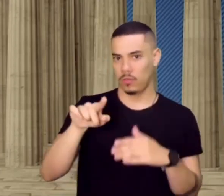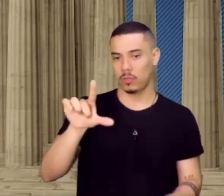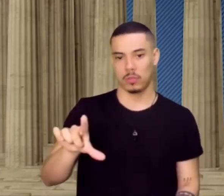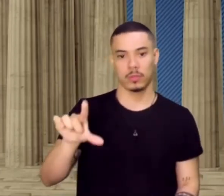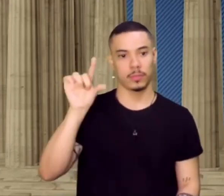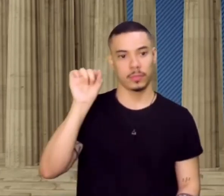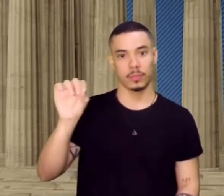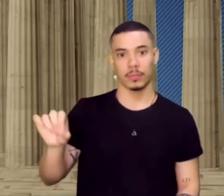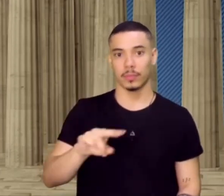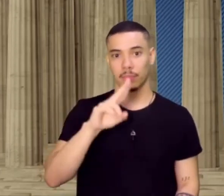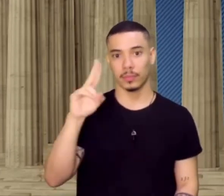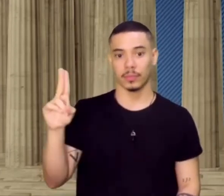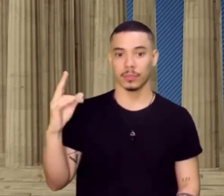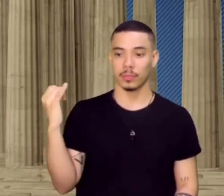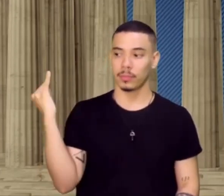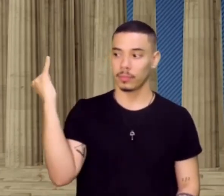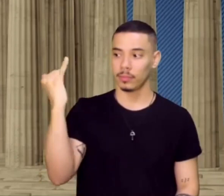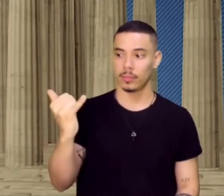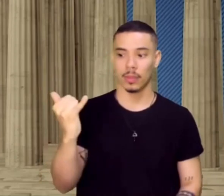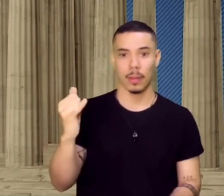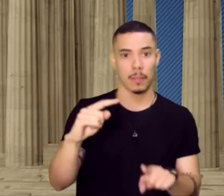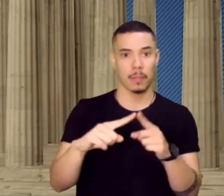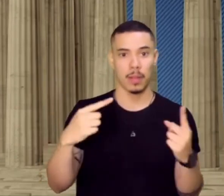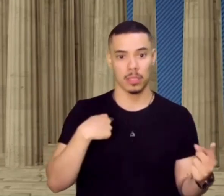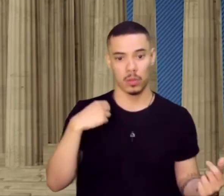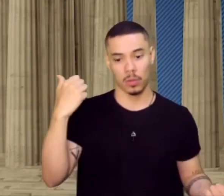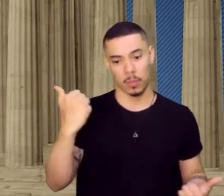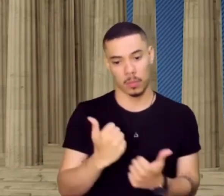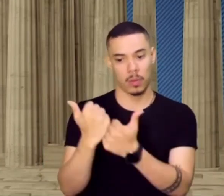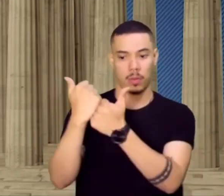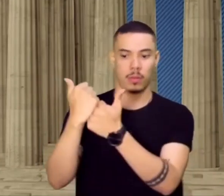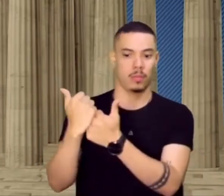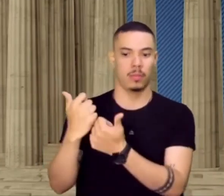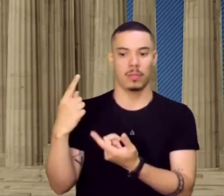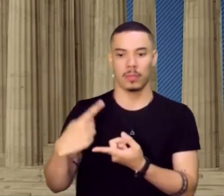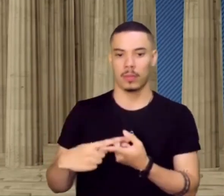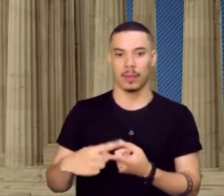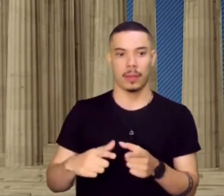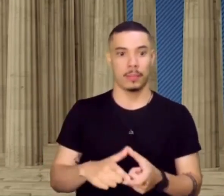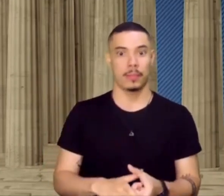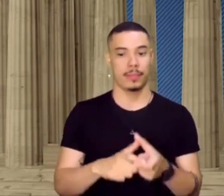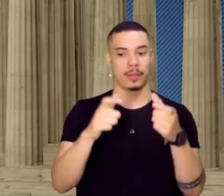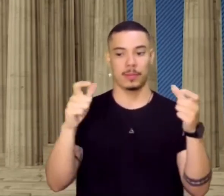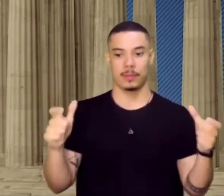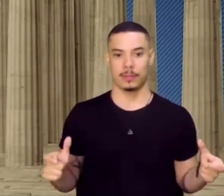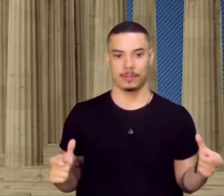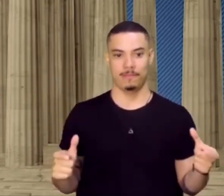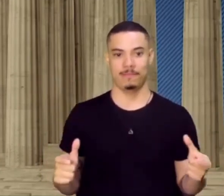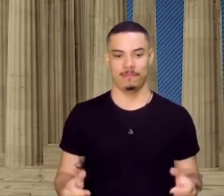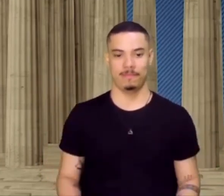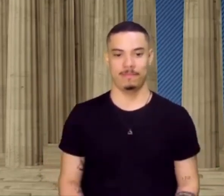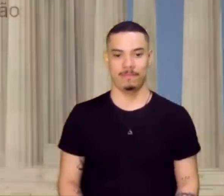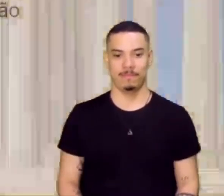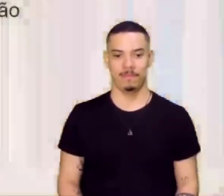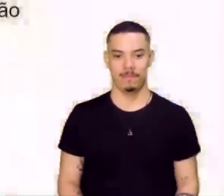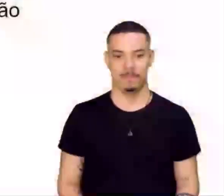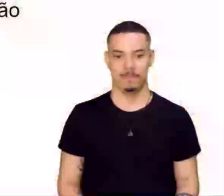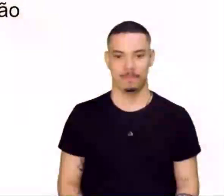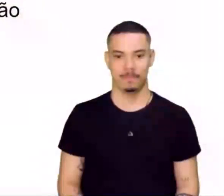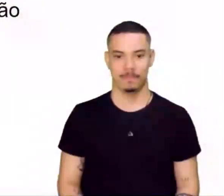ou dizer, mas vou apoiar, né? Porque é o âmbito da maioria, tá bom? Voltando, olha aí.